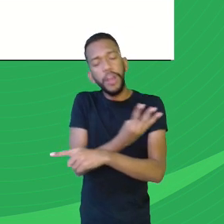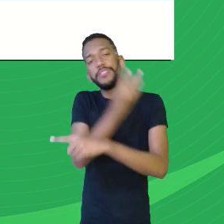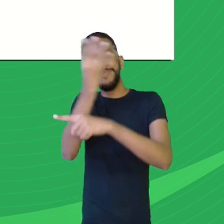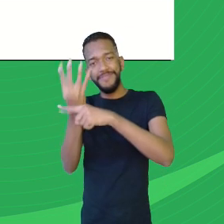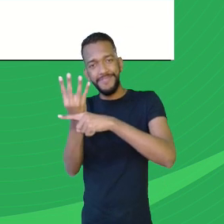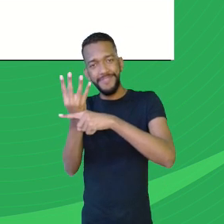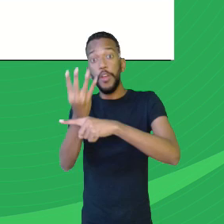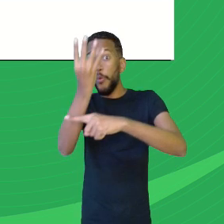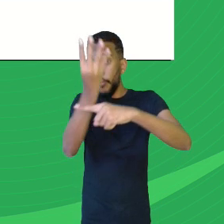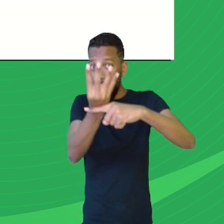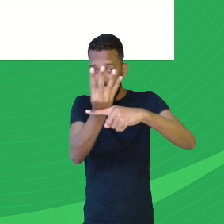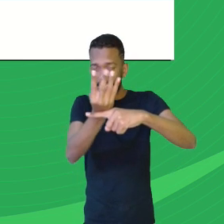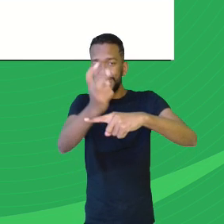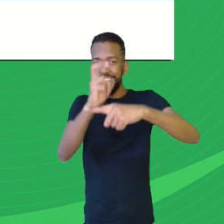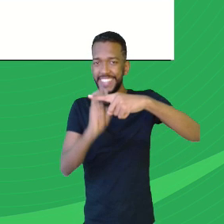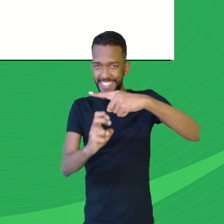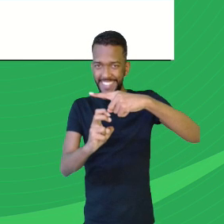mesmo,